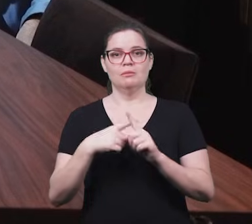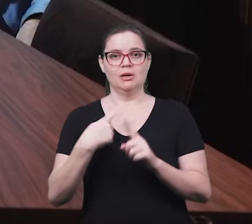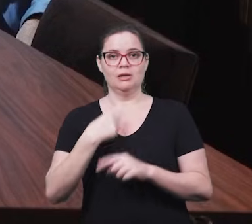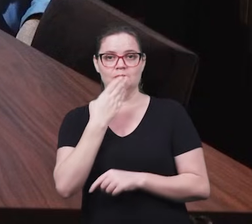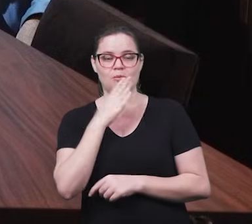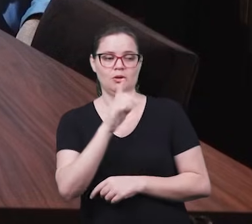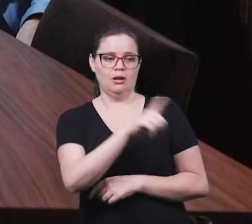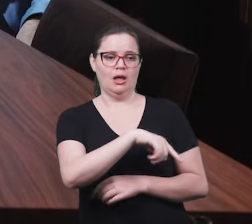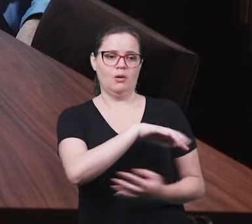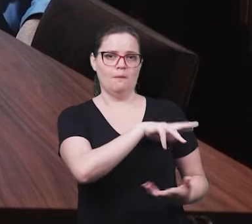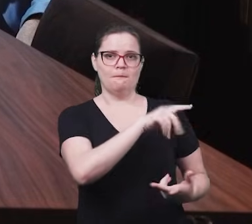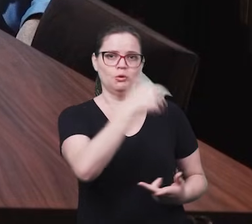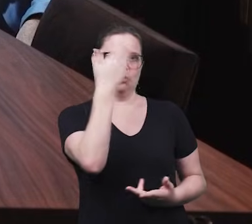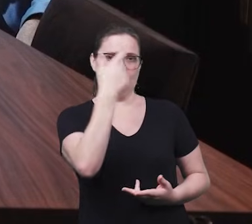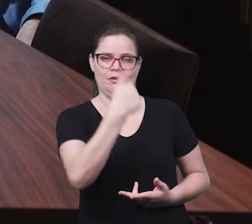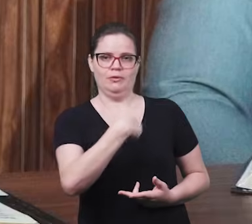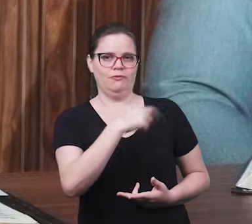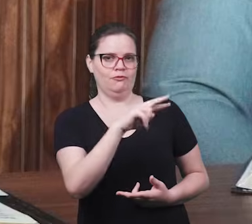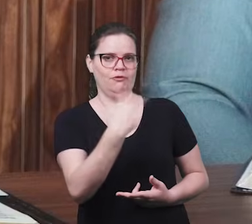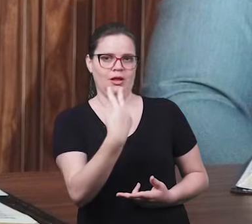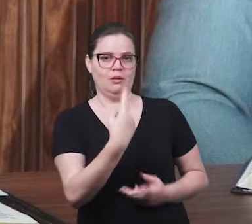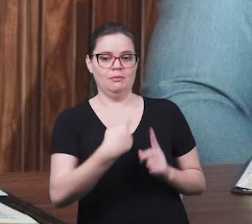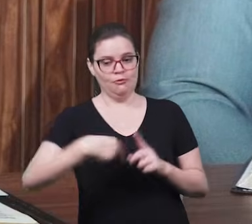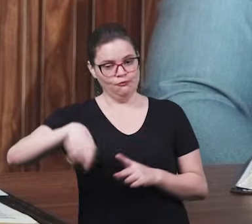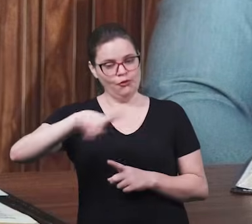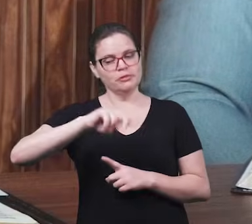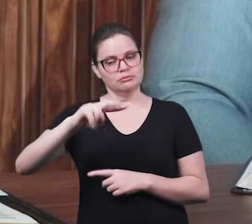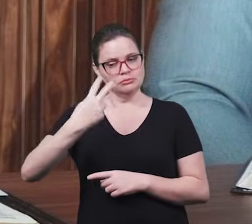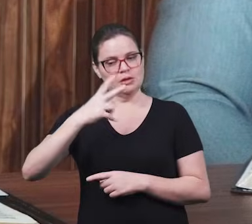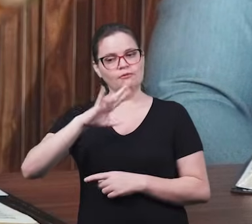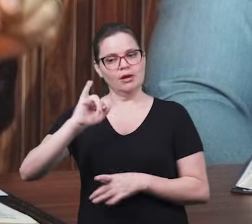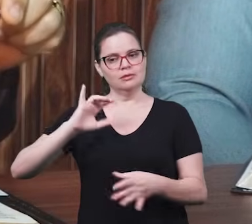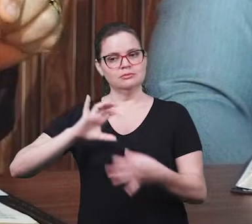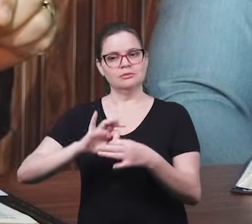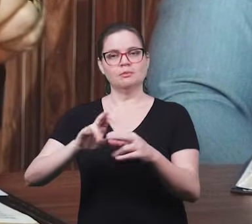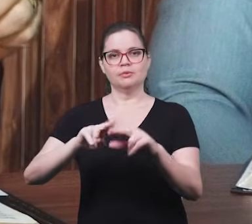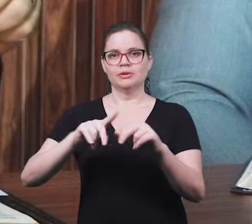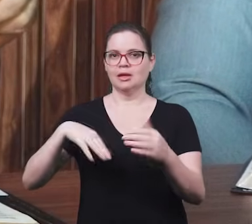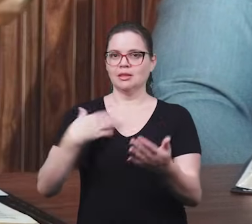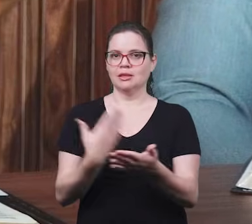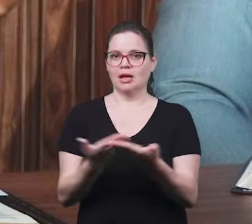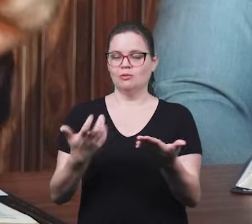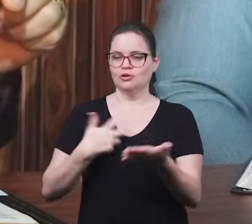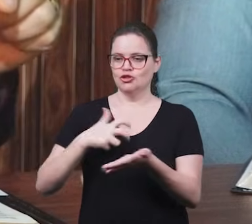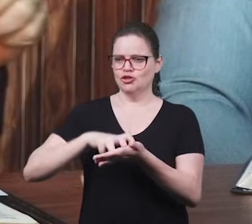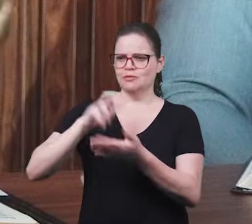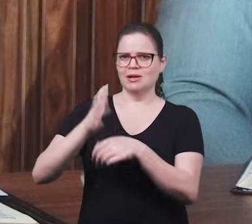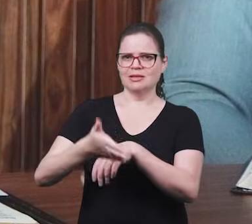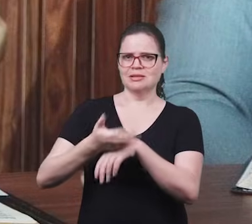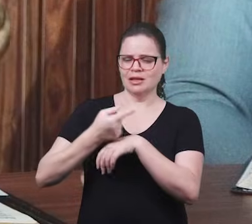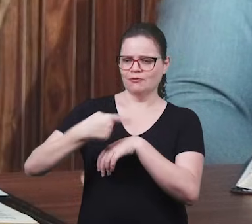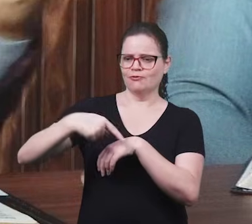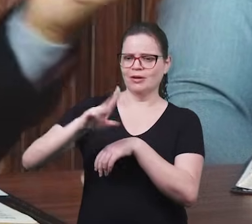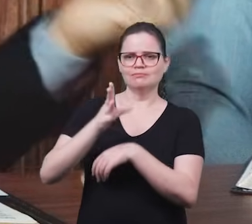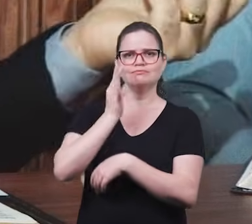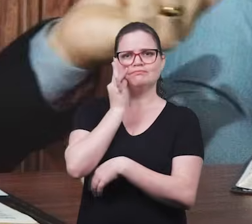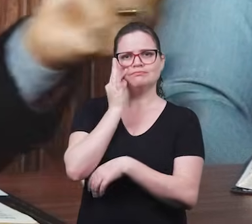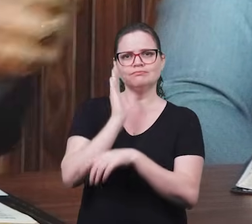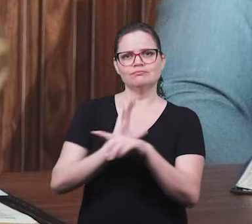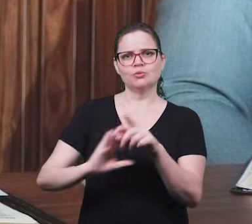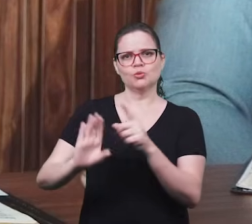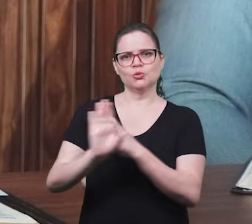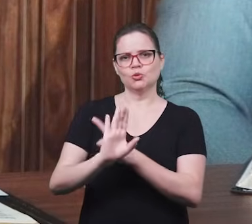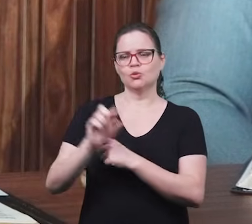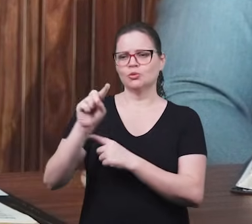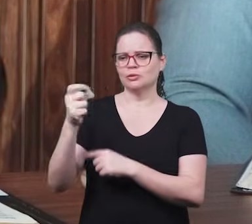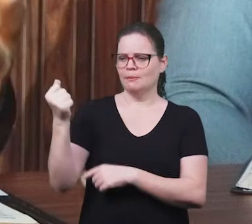verá mais, mas vós me vereis. E é por isso que até hoje, de manhã muito cedo, a gente pode ir para a igreja, a experiência foi